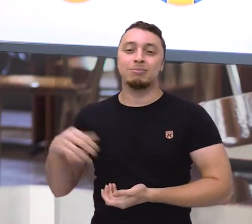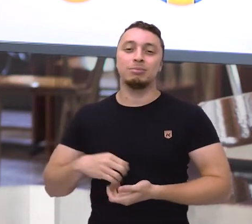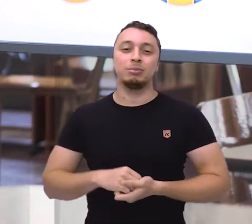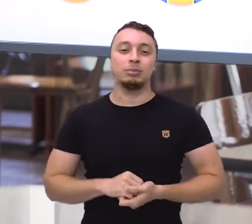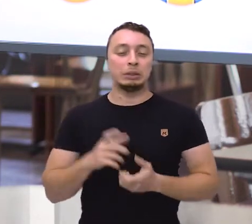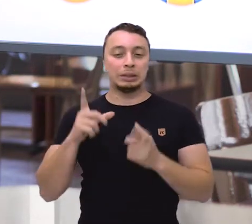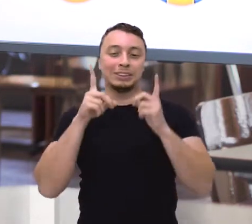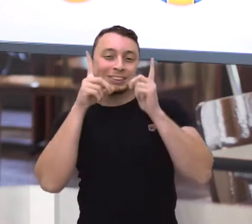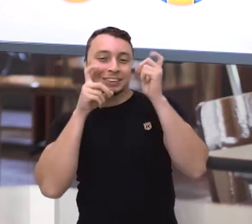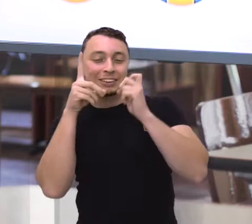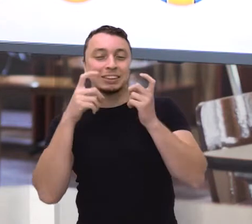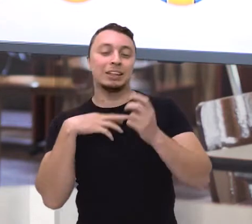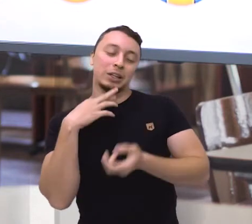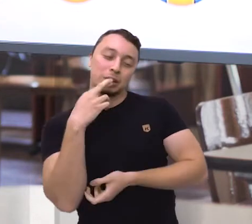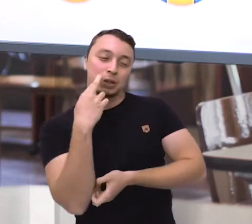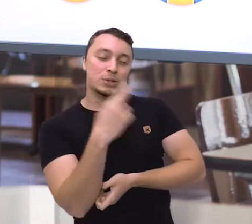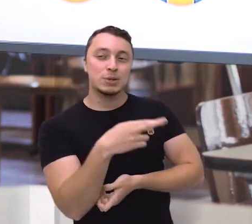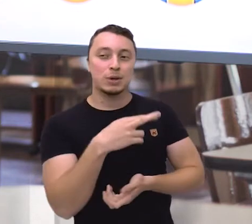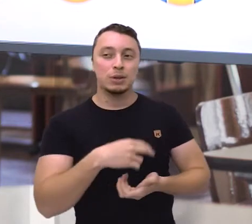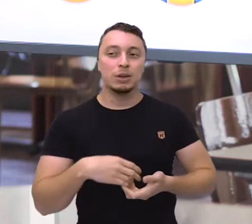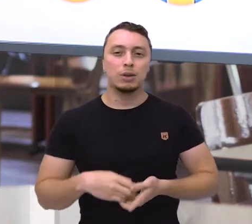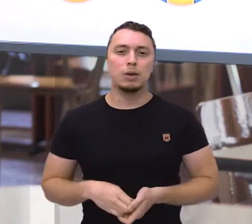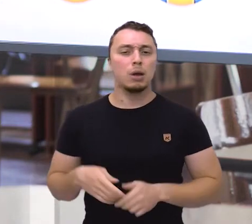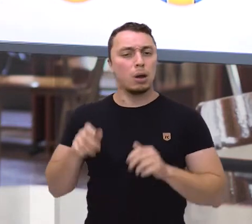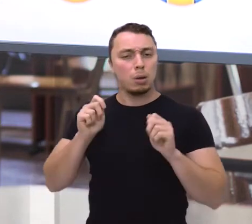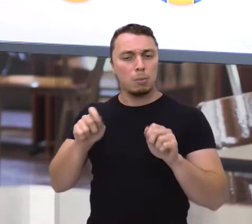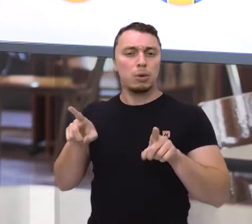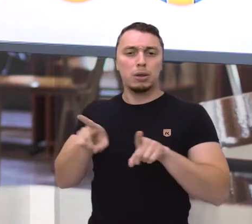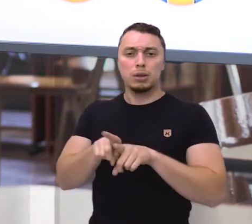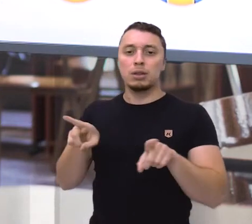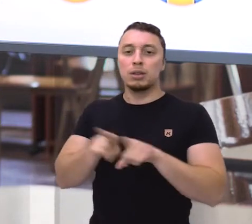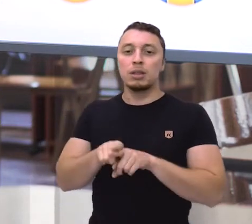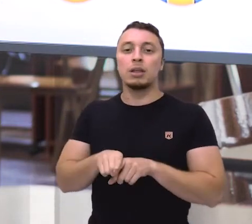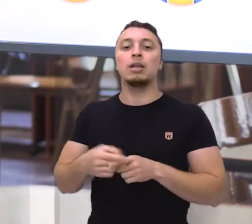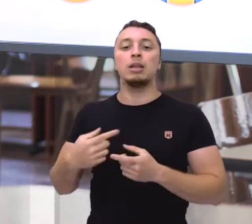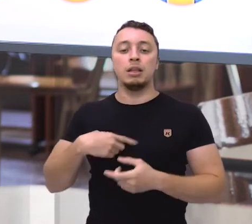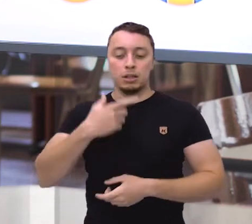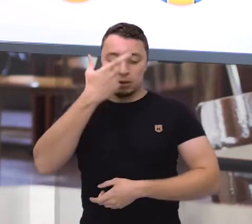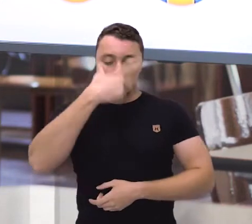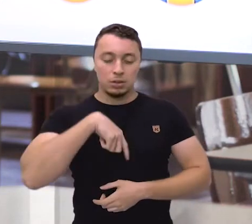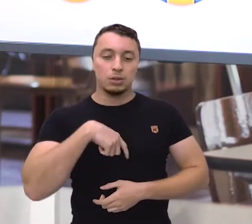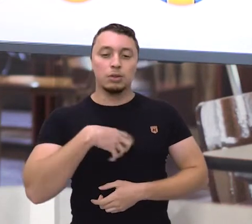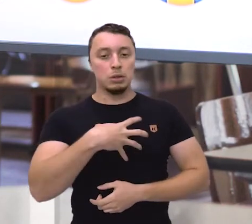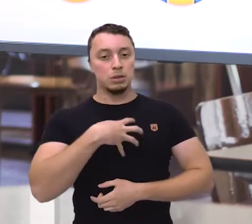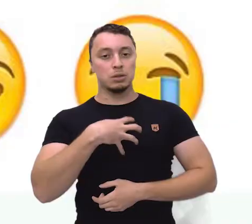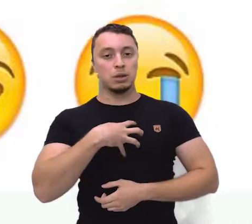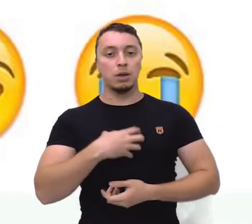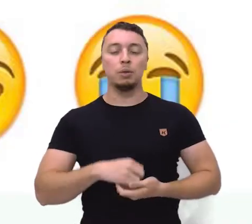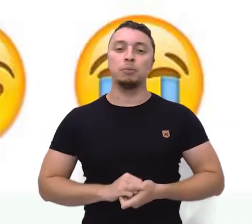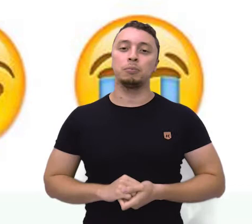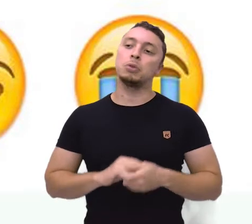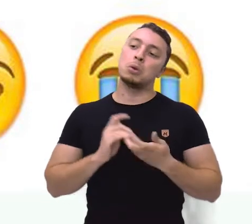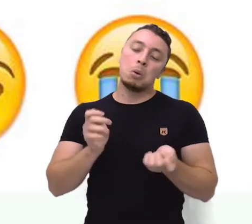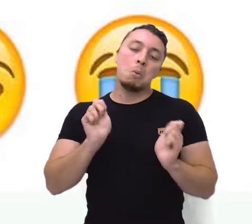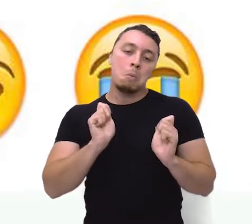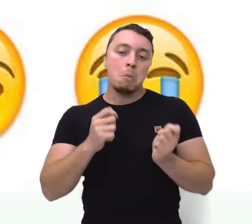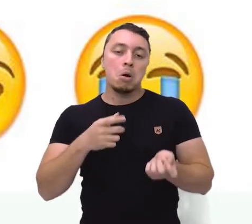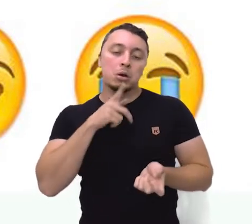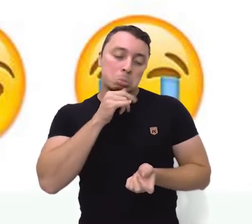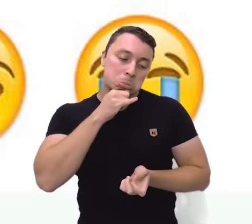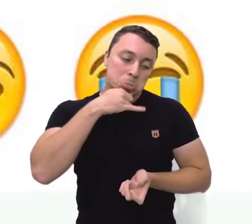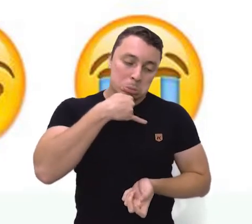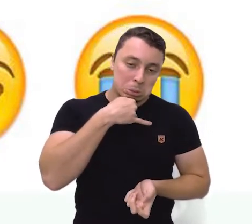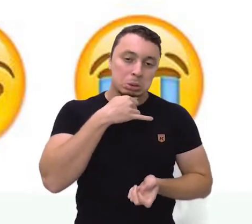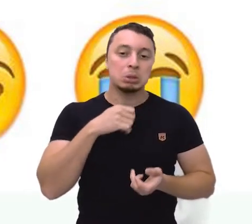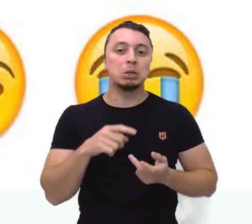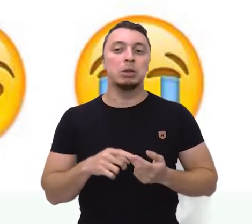que representa a sua resposta. E essa carinha pode estar trazendo o seu estado emocional, que pode ser uma carinha triste, como